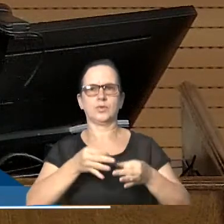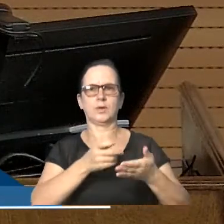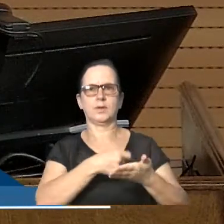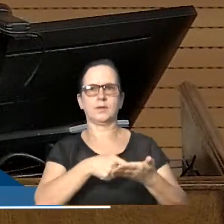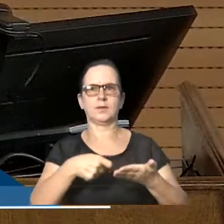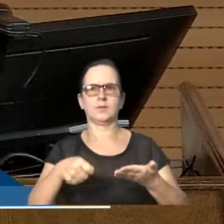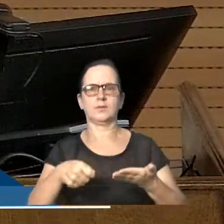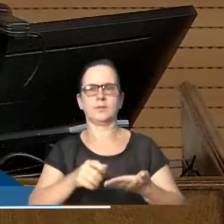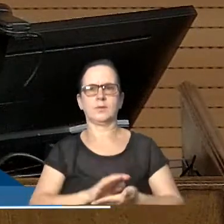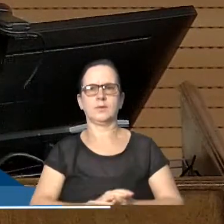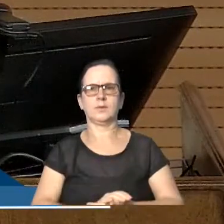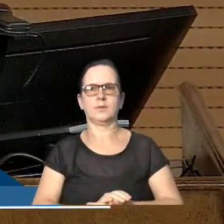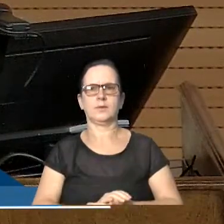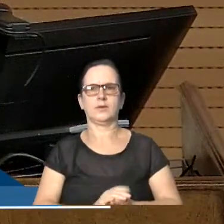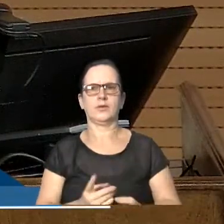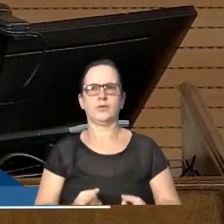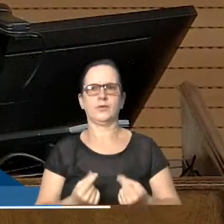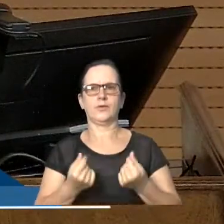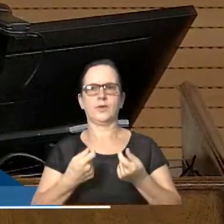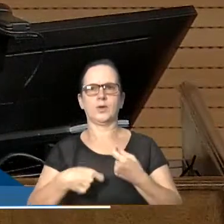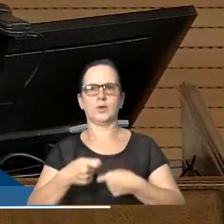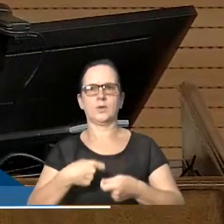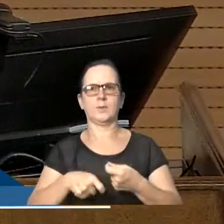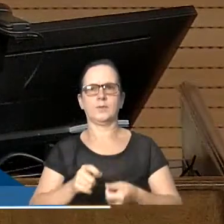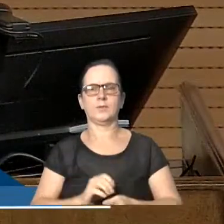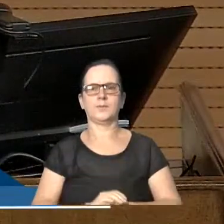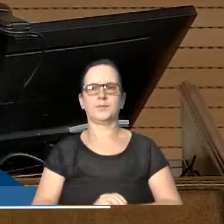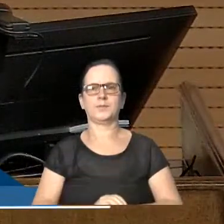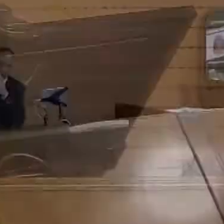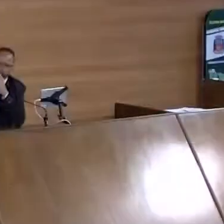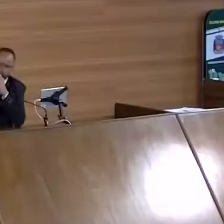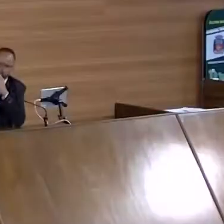e Redação, de Finança e Orçamento.